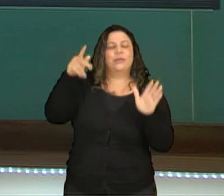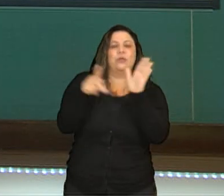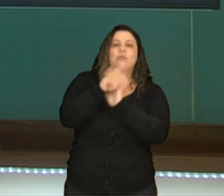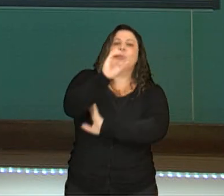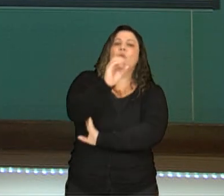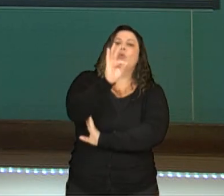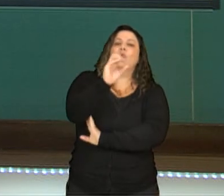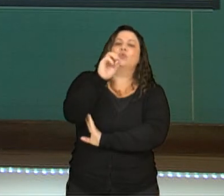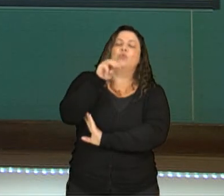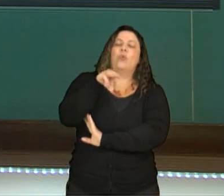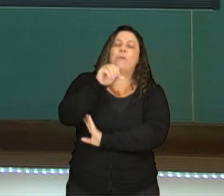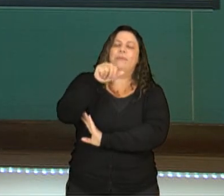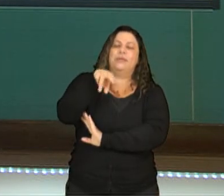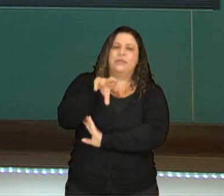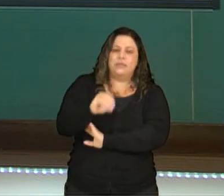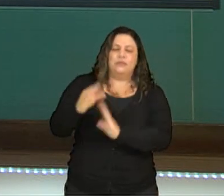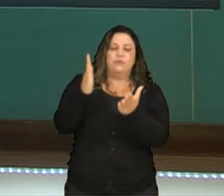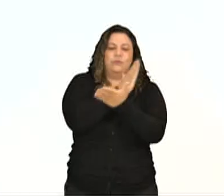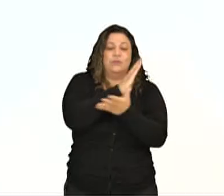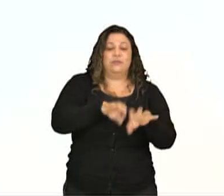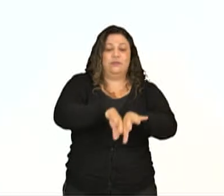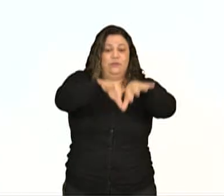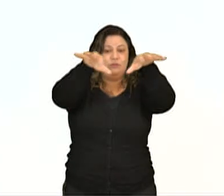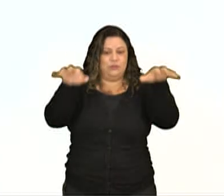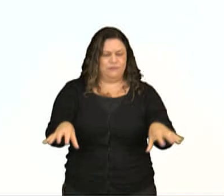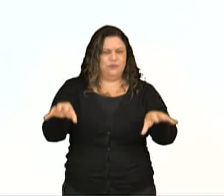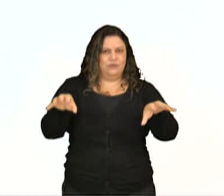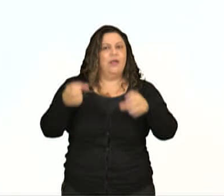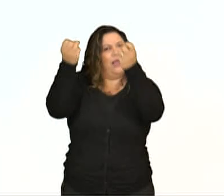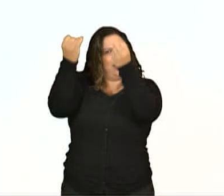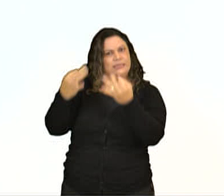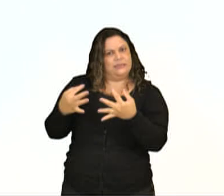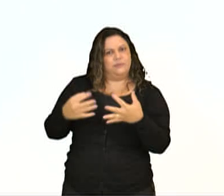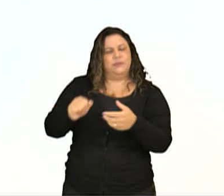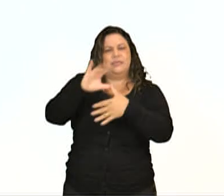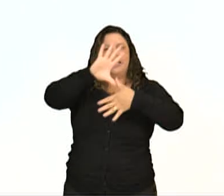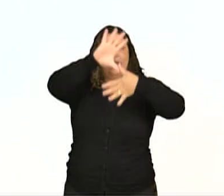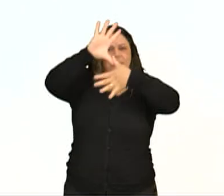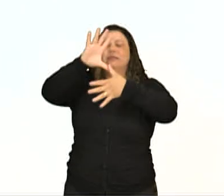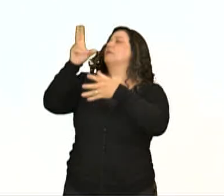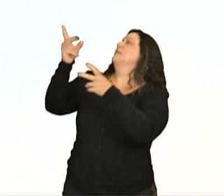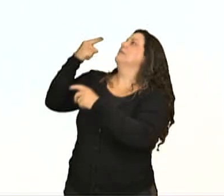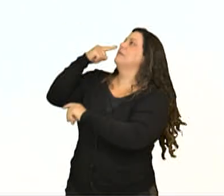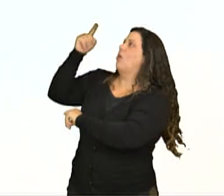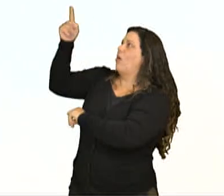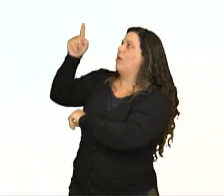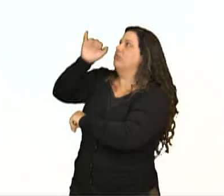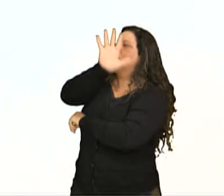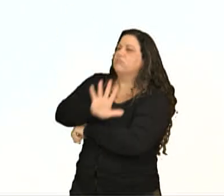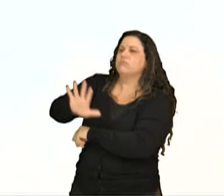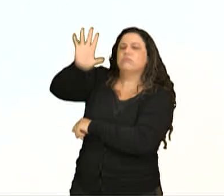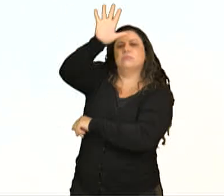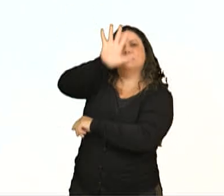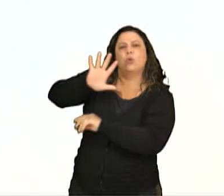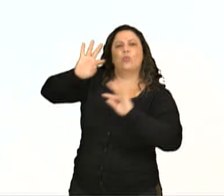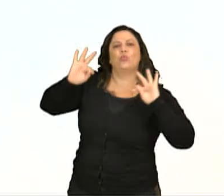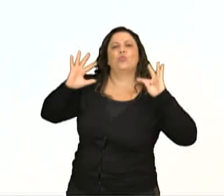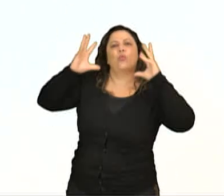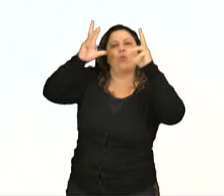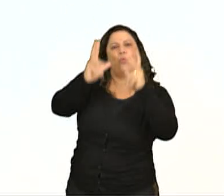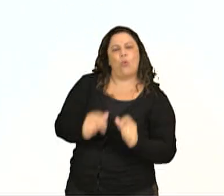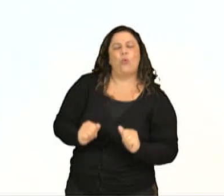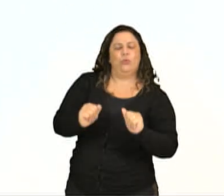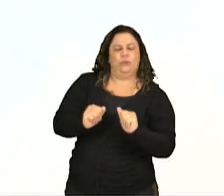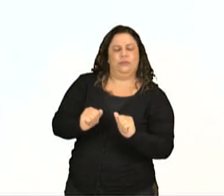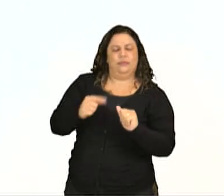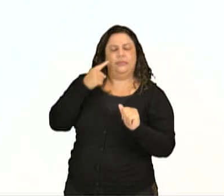depois da Primeira Guerra Mundial. Melhor explicado aqui no mapinha para você, ó. Essa região toda do Oriente Médio fazia parte do